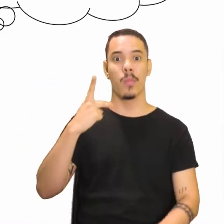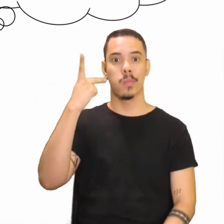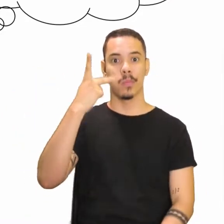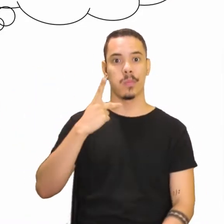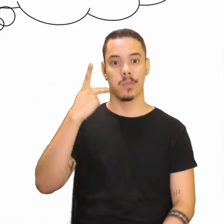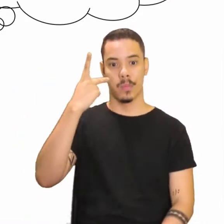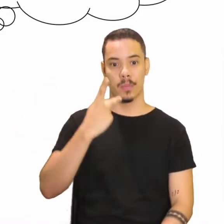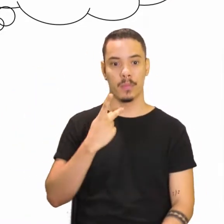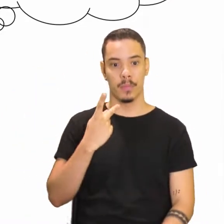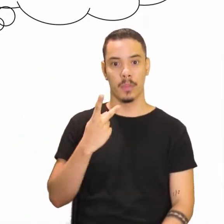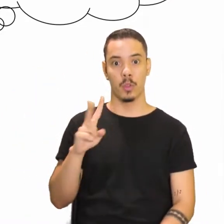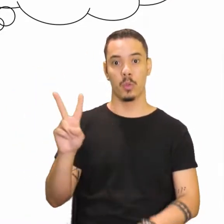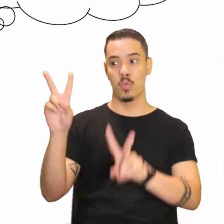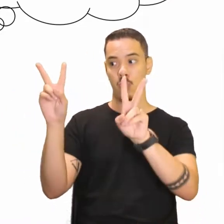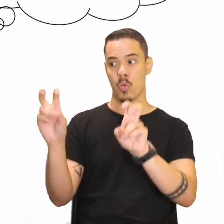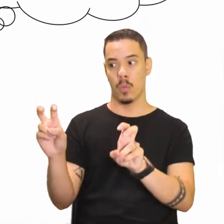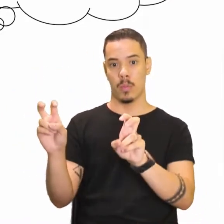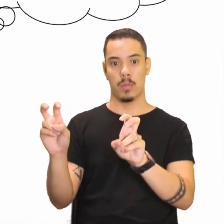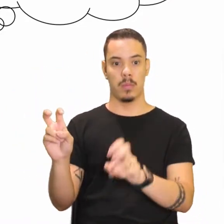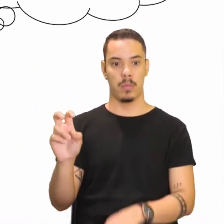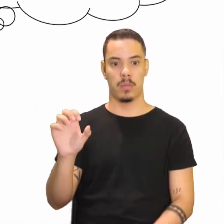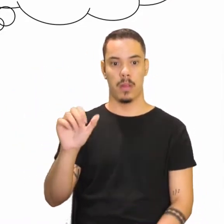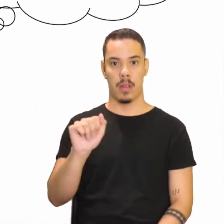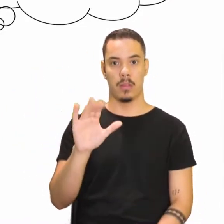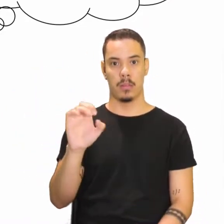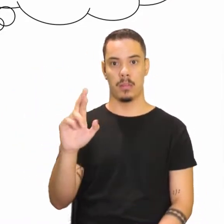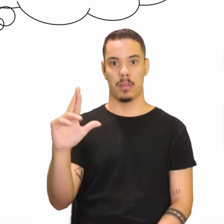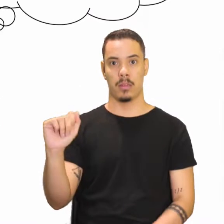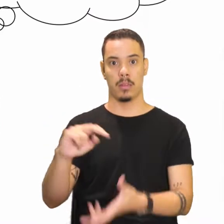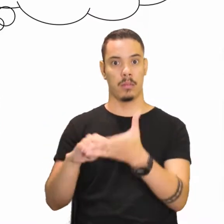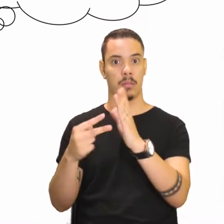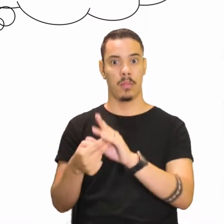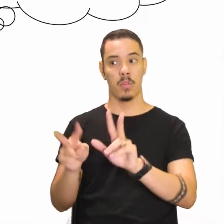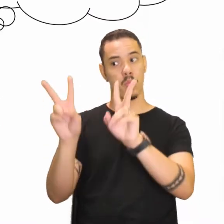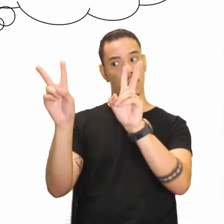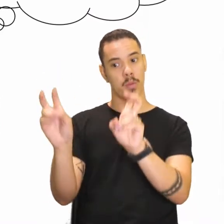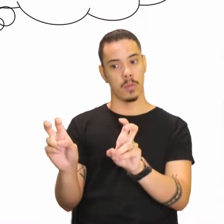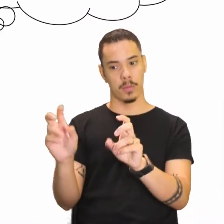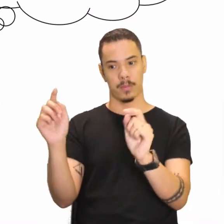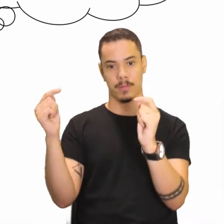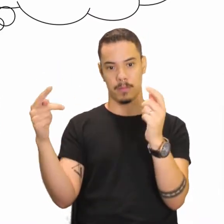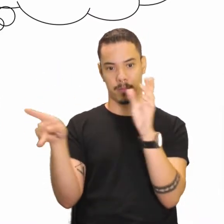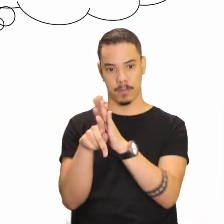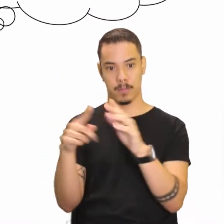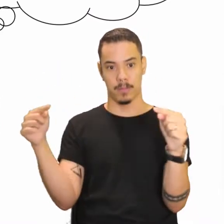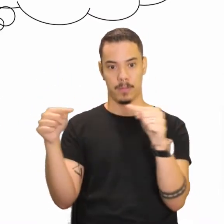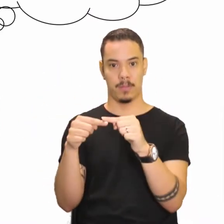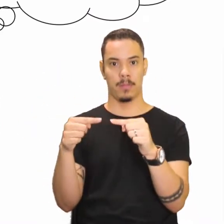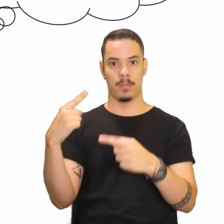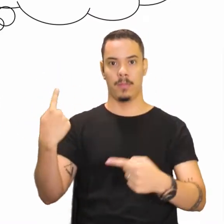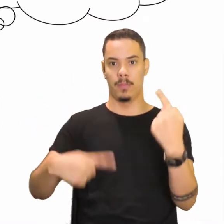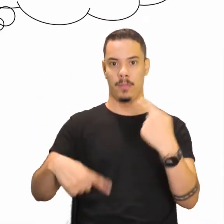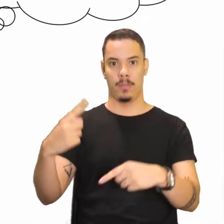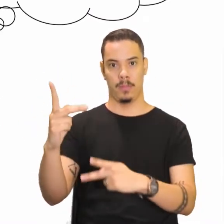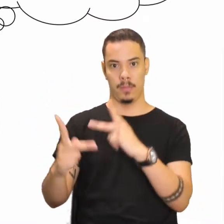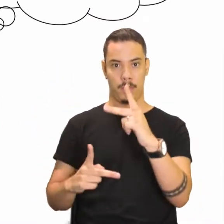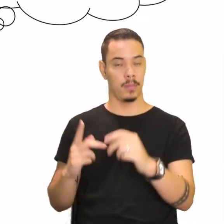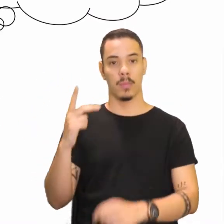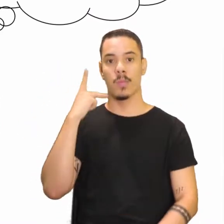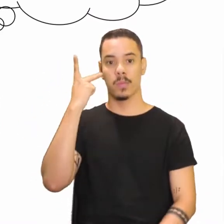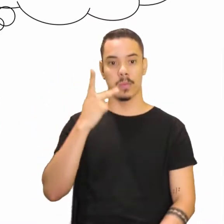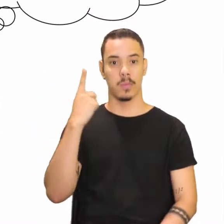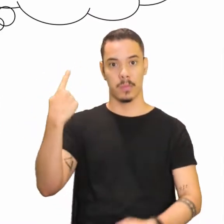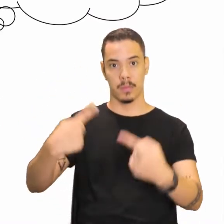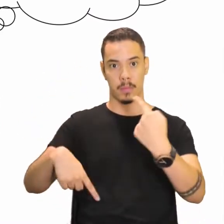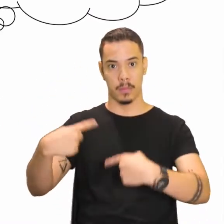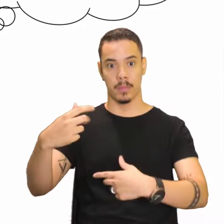falava sobre política, a respeito de política. Então, observe bem, toda